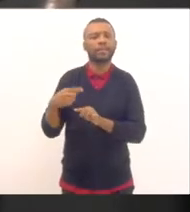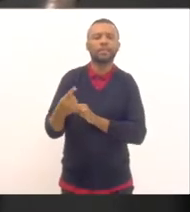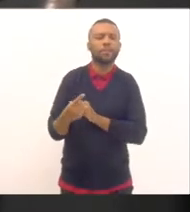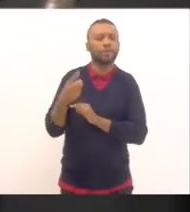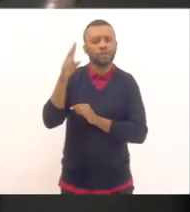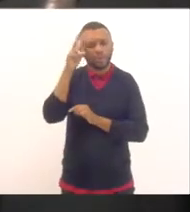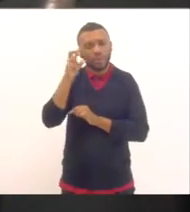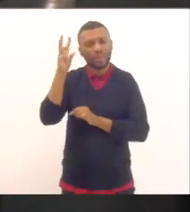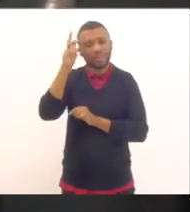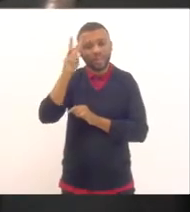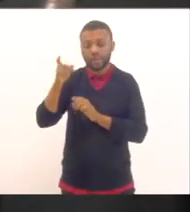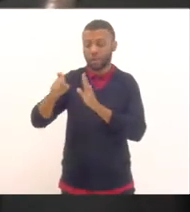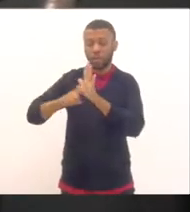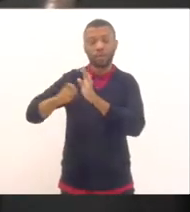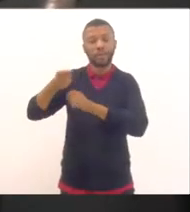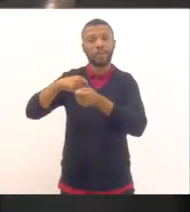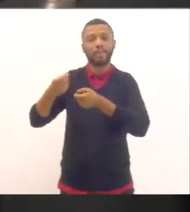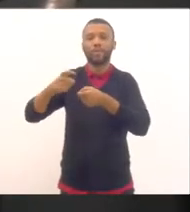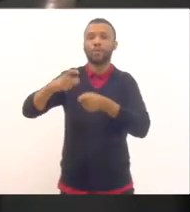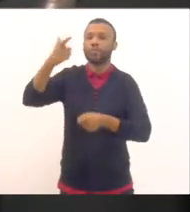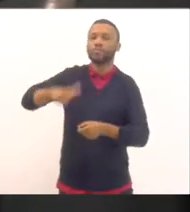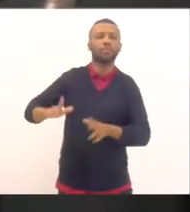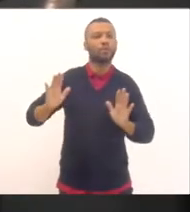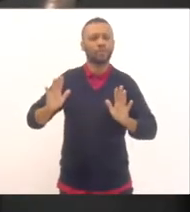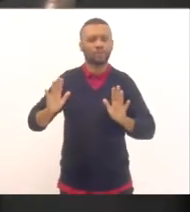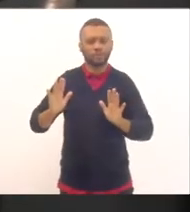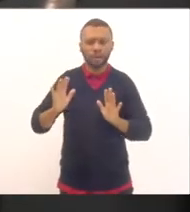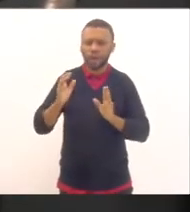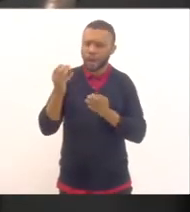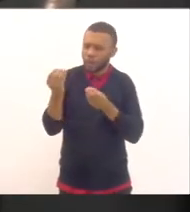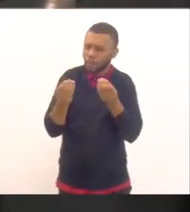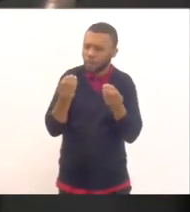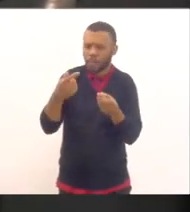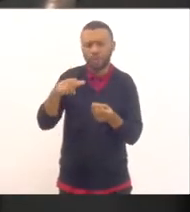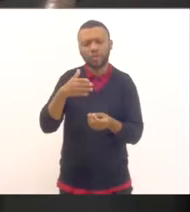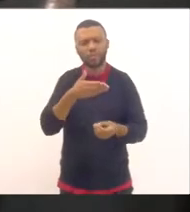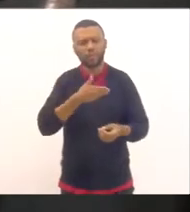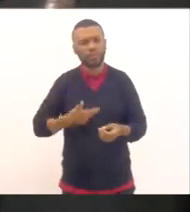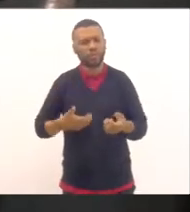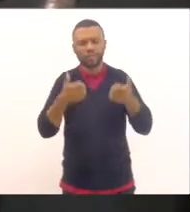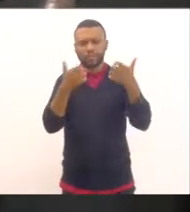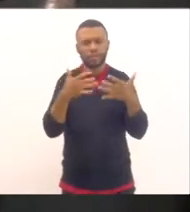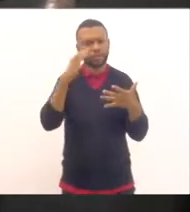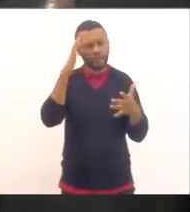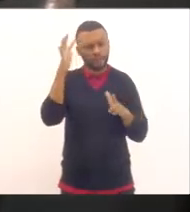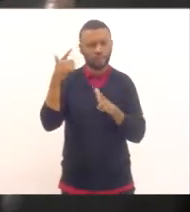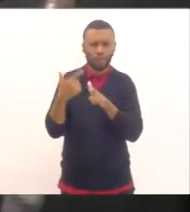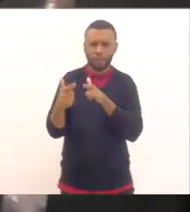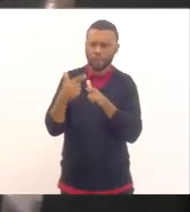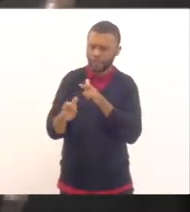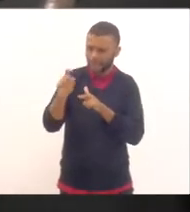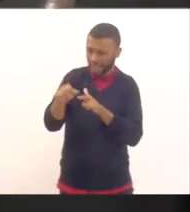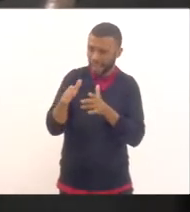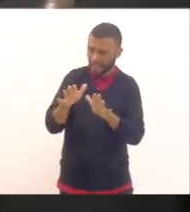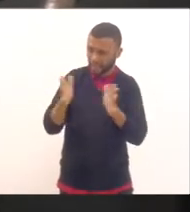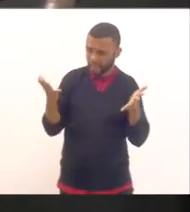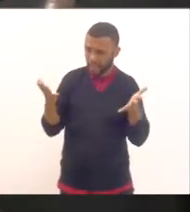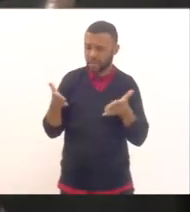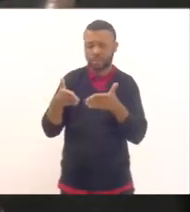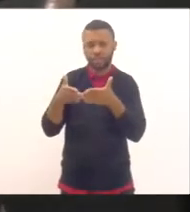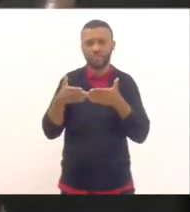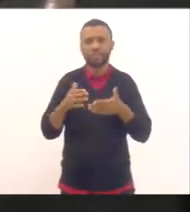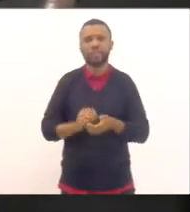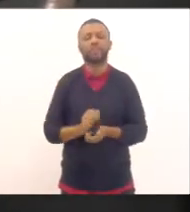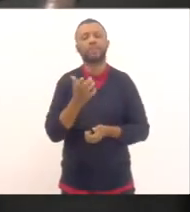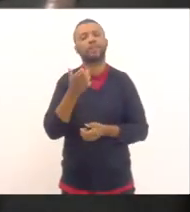novamente então é dessa forma o que o governador falou que ia resolver o problema dessa forma por gentileza